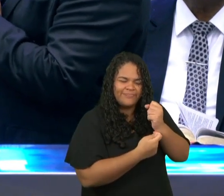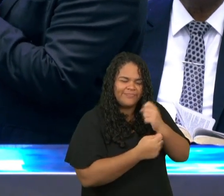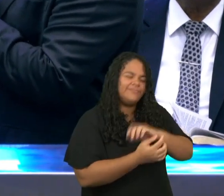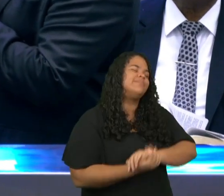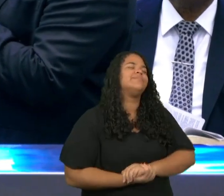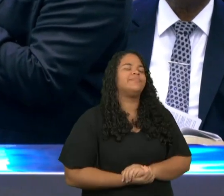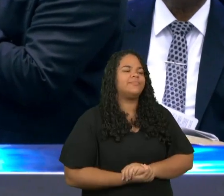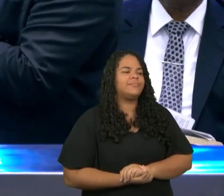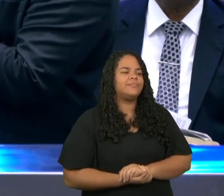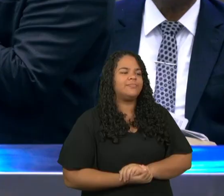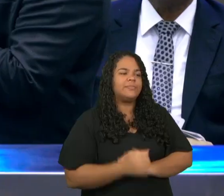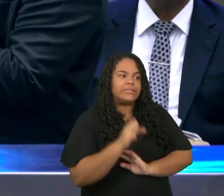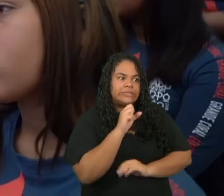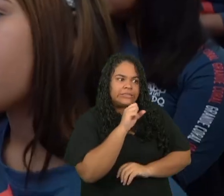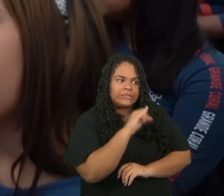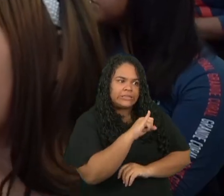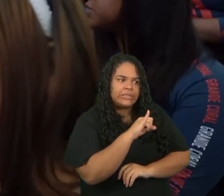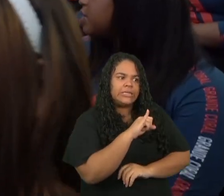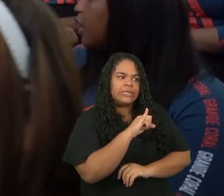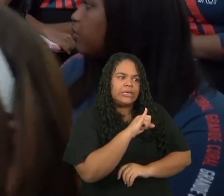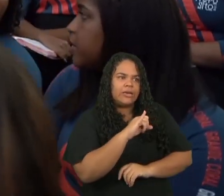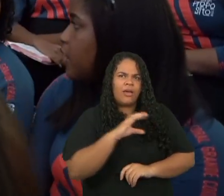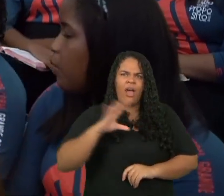Se você aumentar o amor,